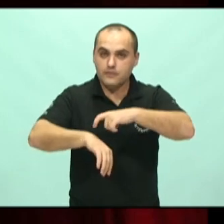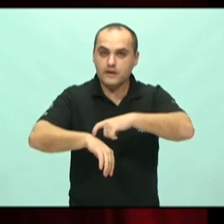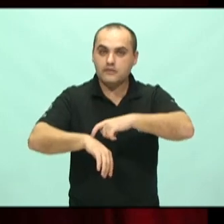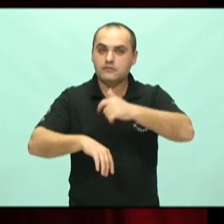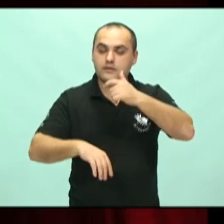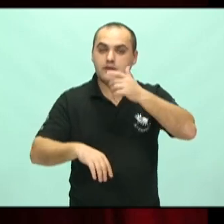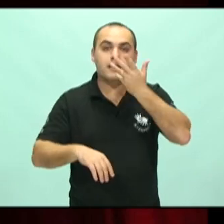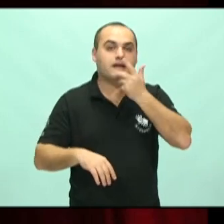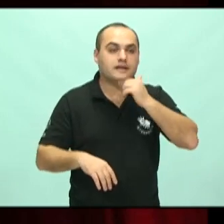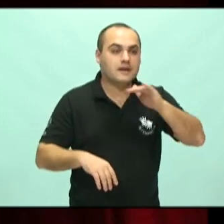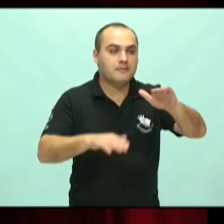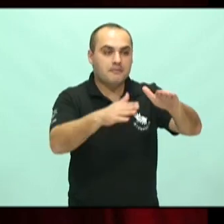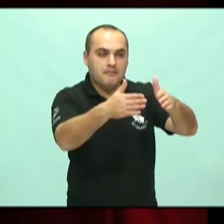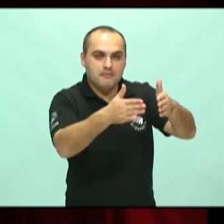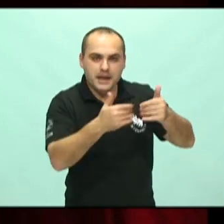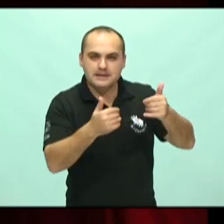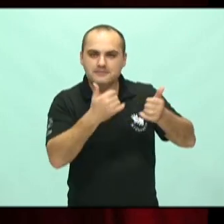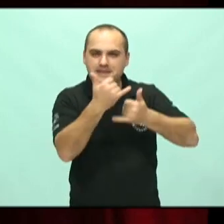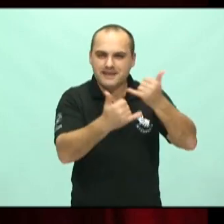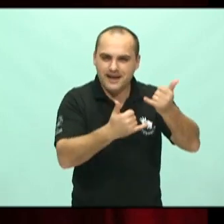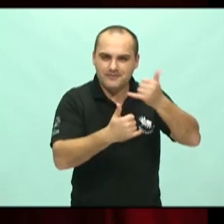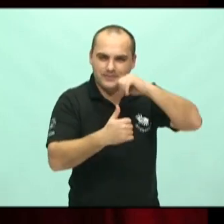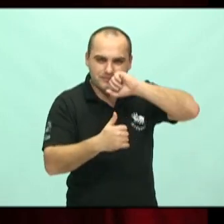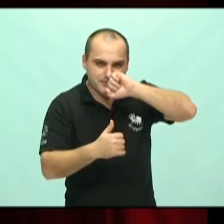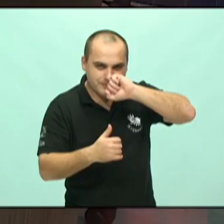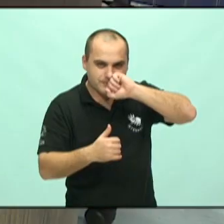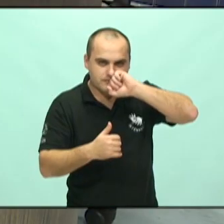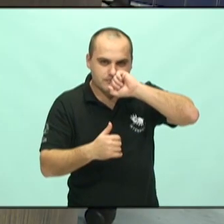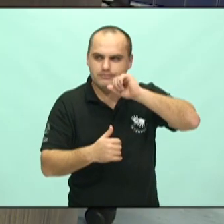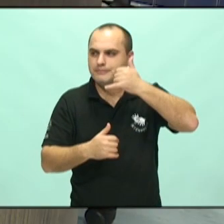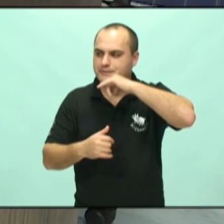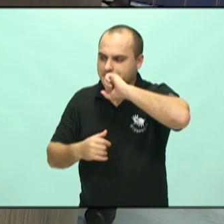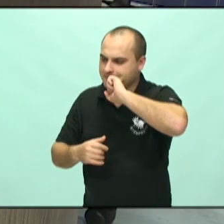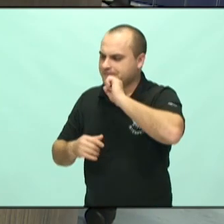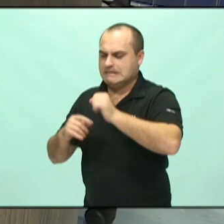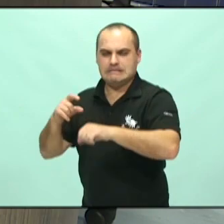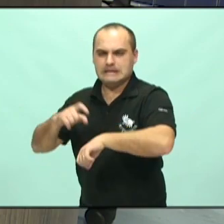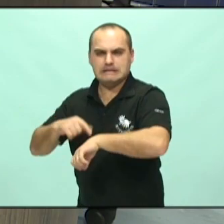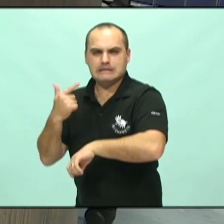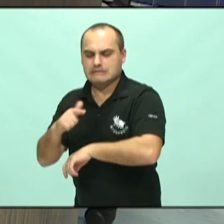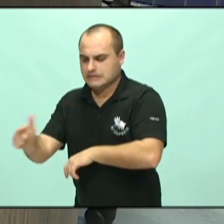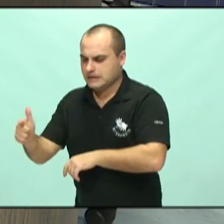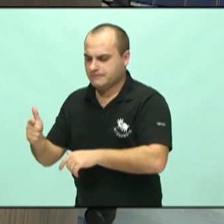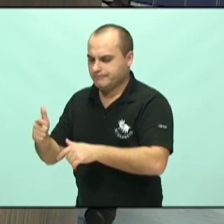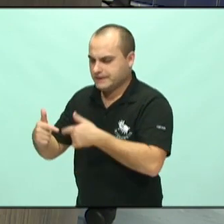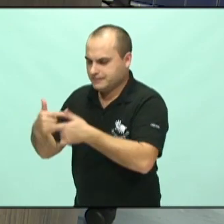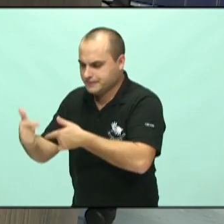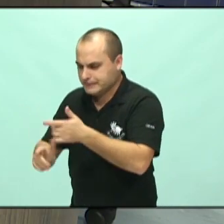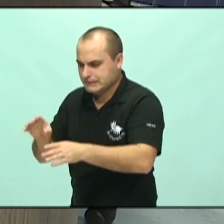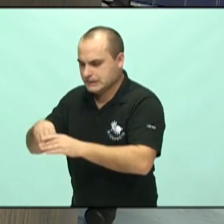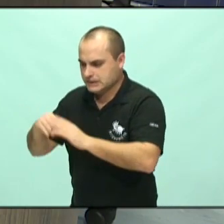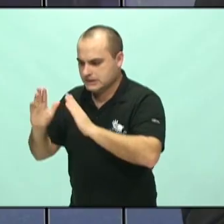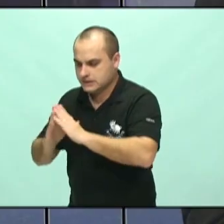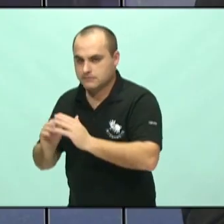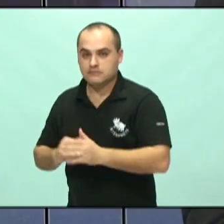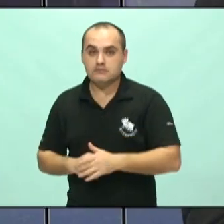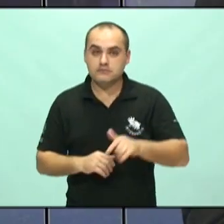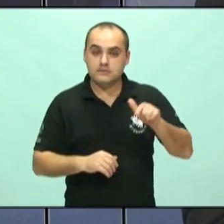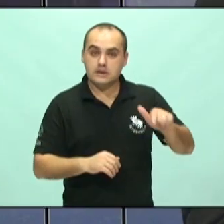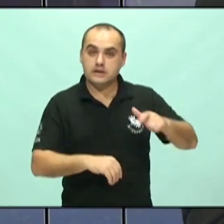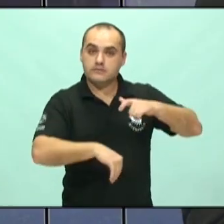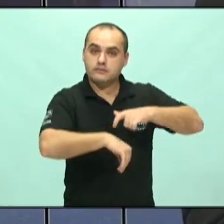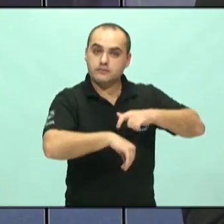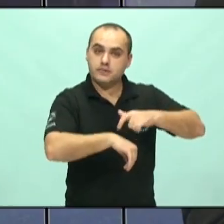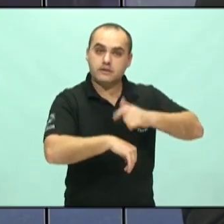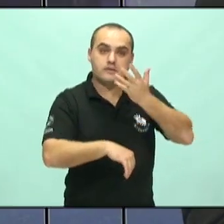mãe. E a mãe não tem tempo de brincar com ela, porque tá lavando roupa, tá ocupada com os afazeres domésticos. E nesse momento a criança começa a